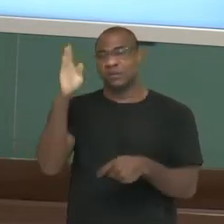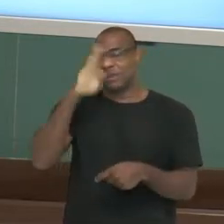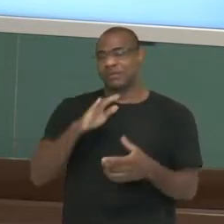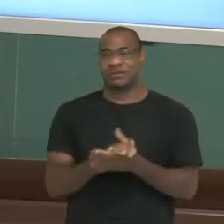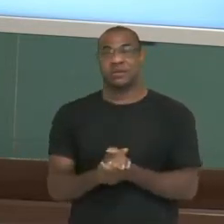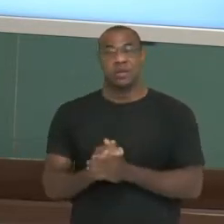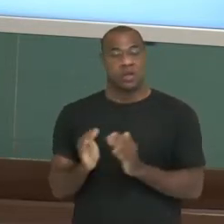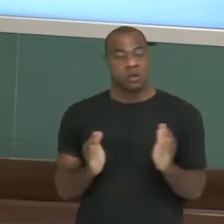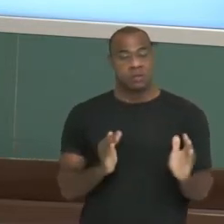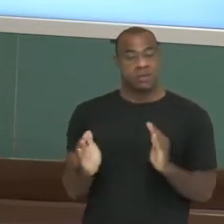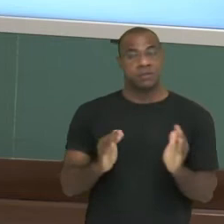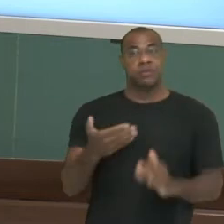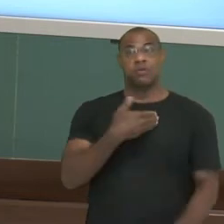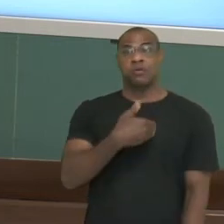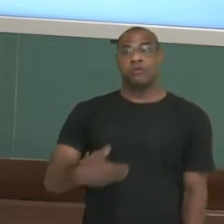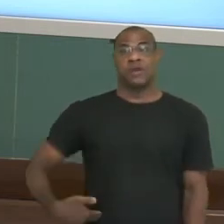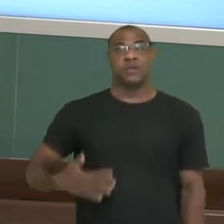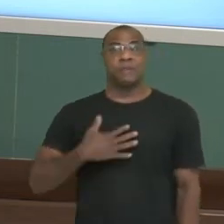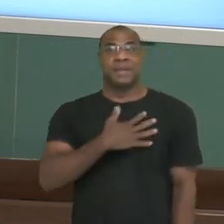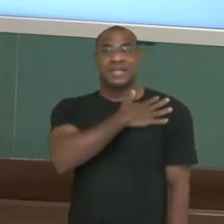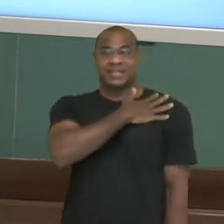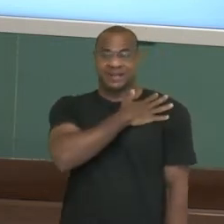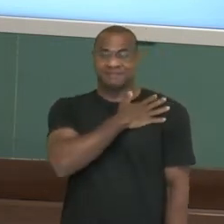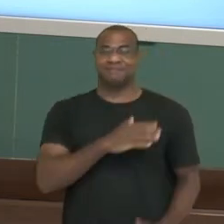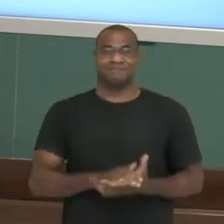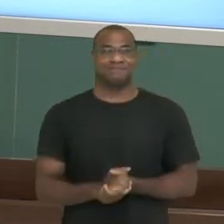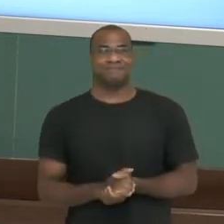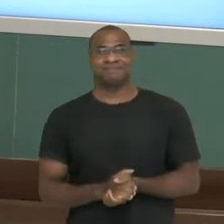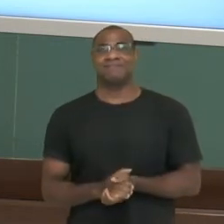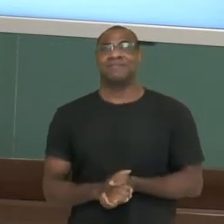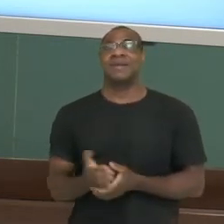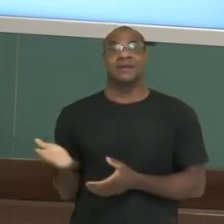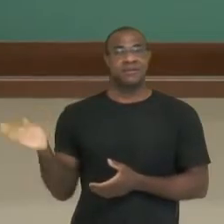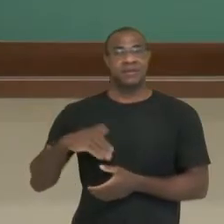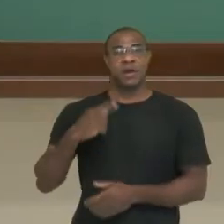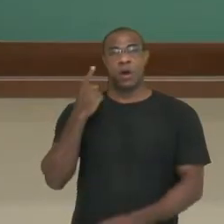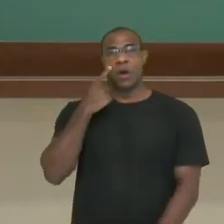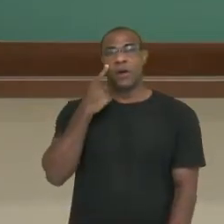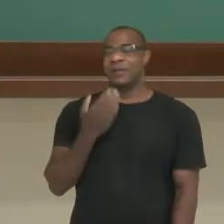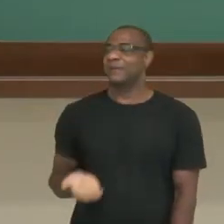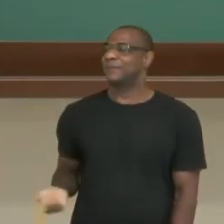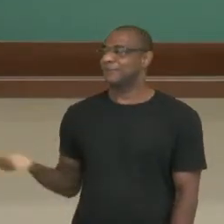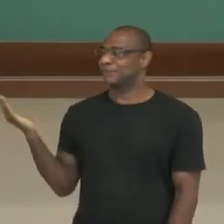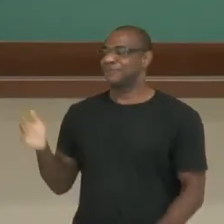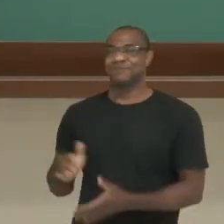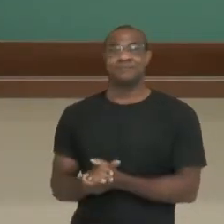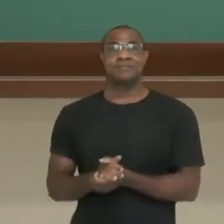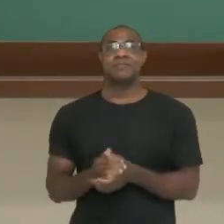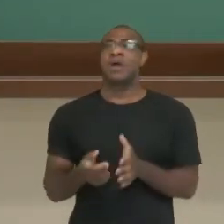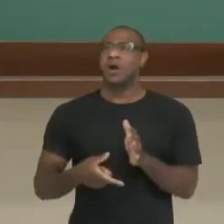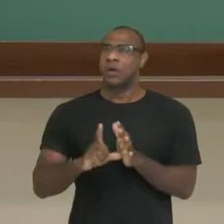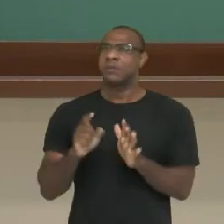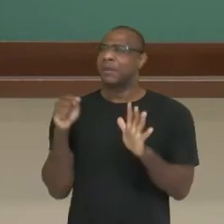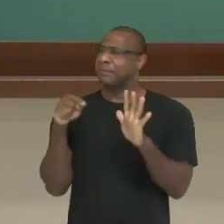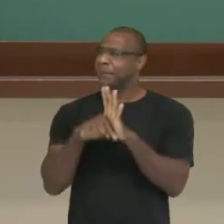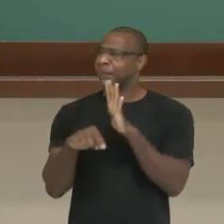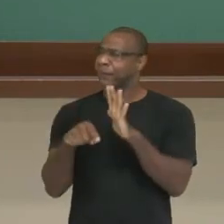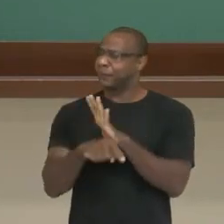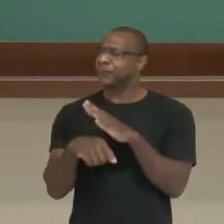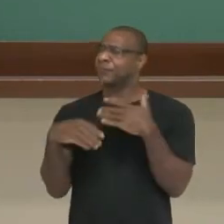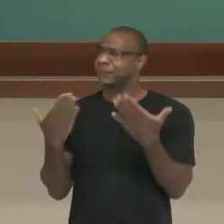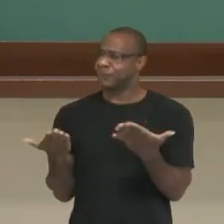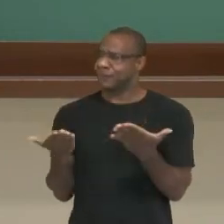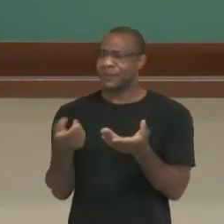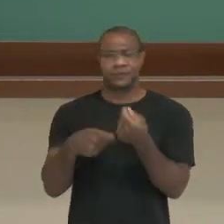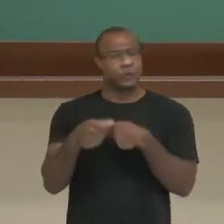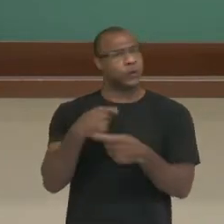militar brasileiro. Ok? Vem com a gente então para isso. Porém, antes, uma pergunta, já tratando de